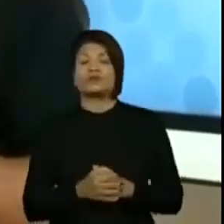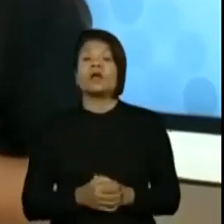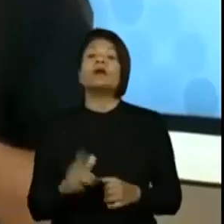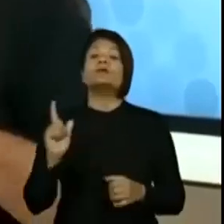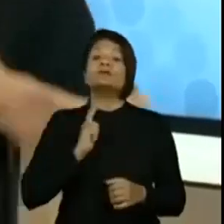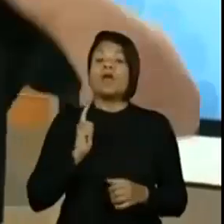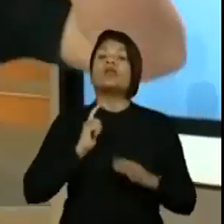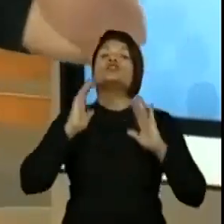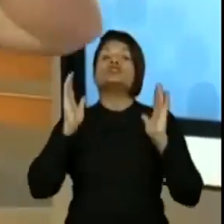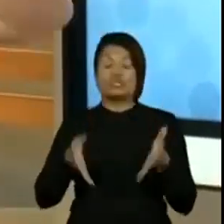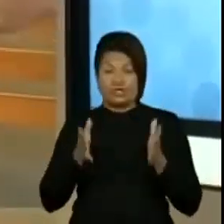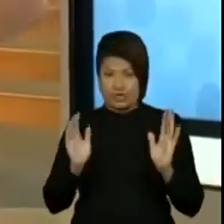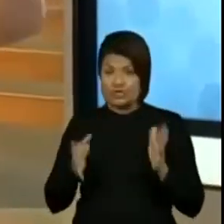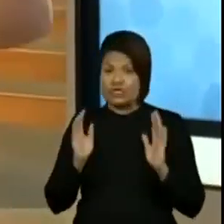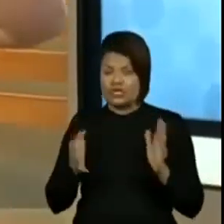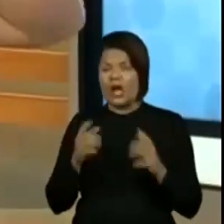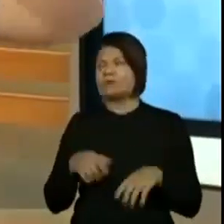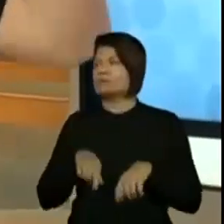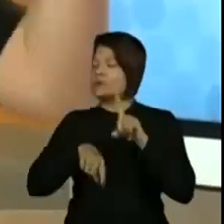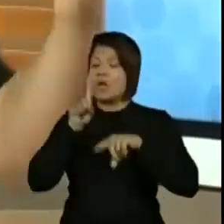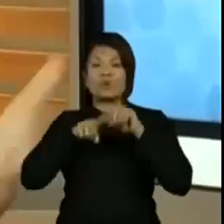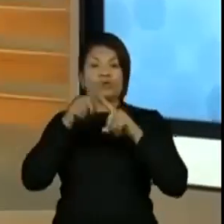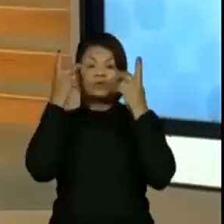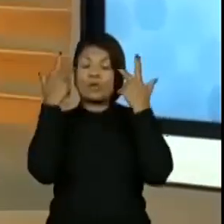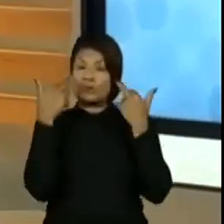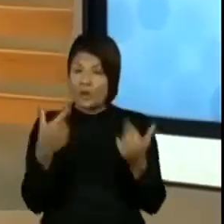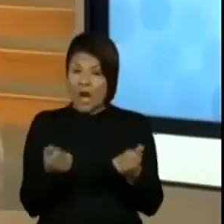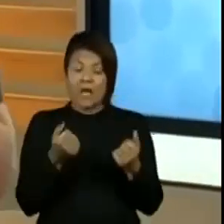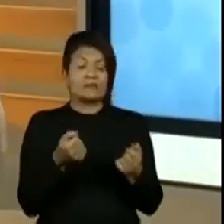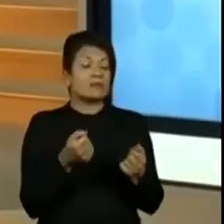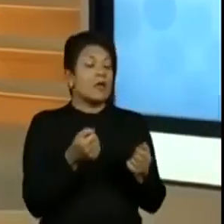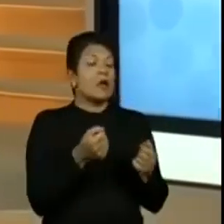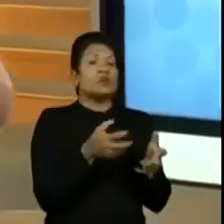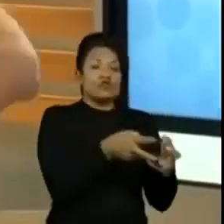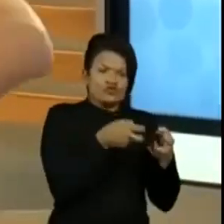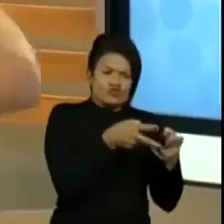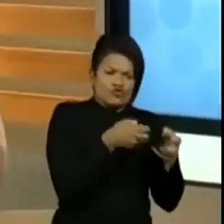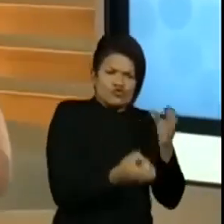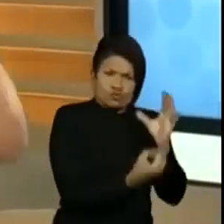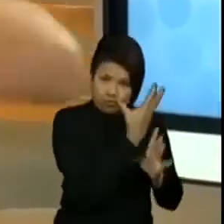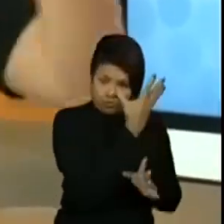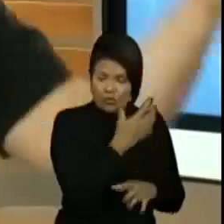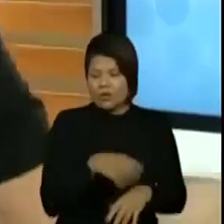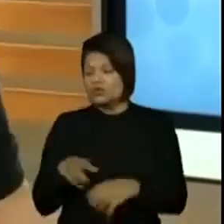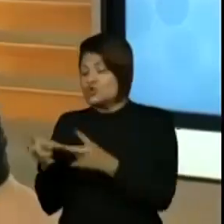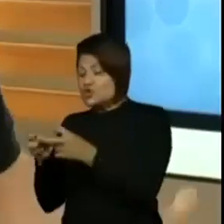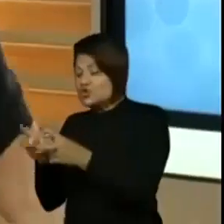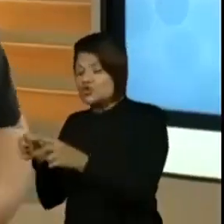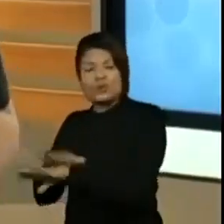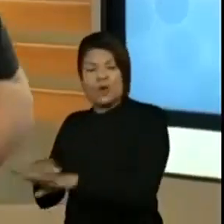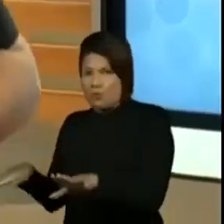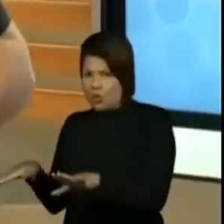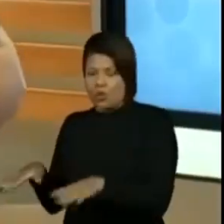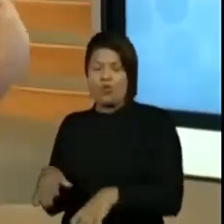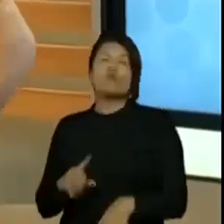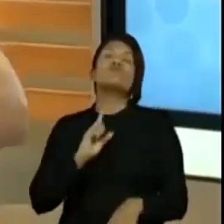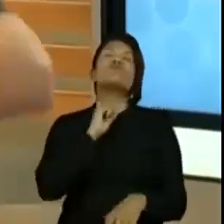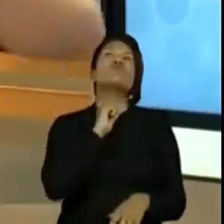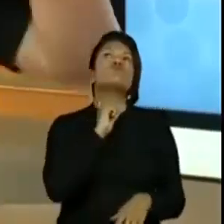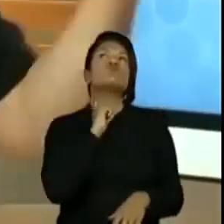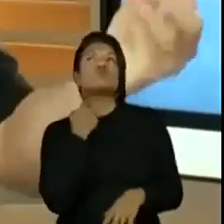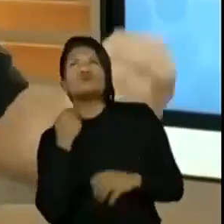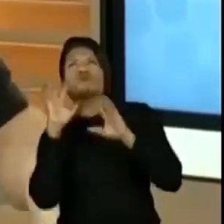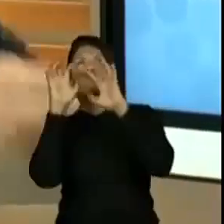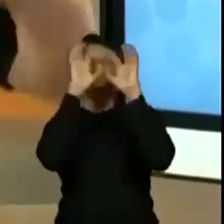recursos naturais, renováveis, não renováveis, poluição, sem poluição, produto